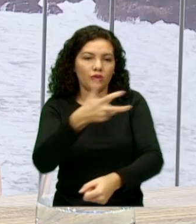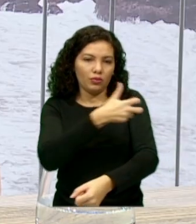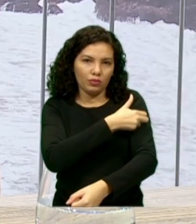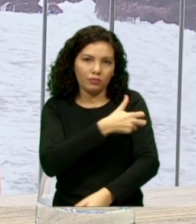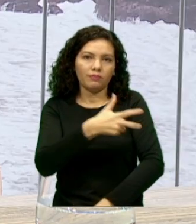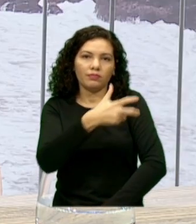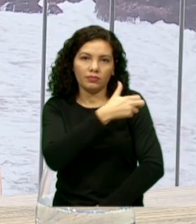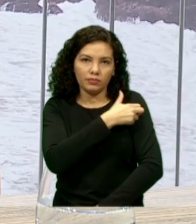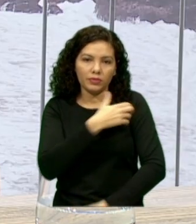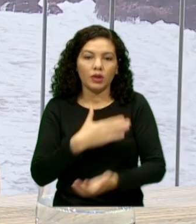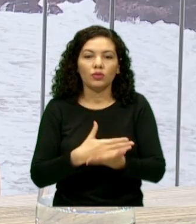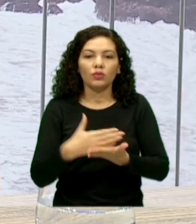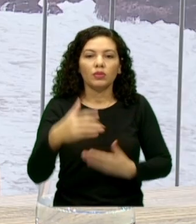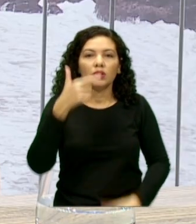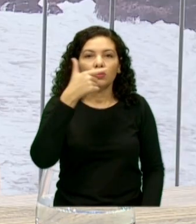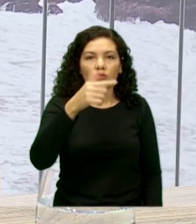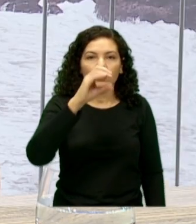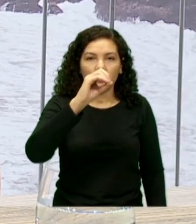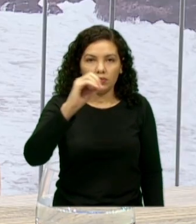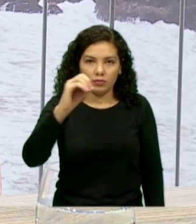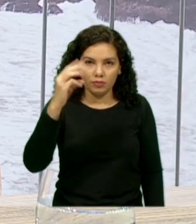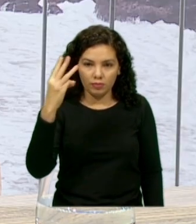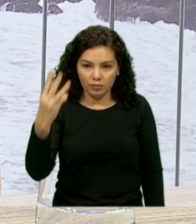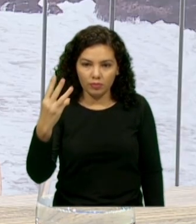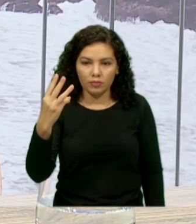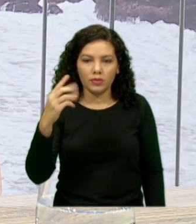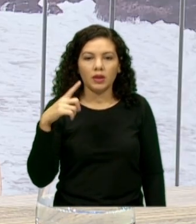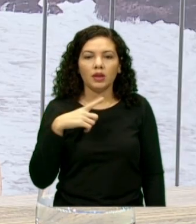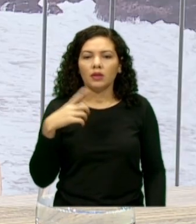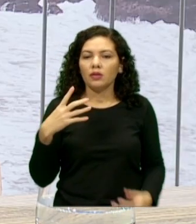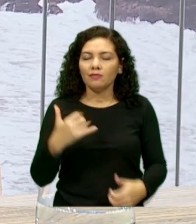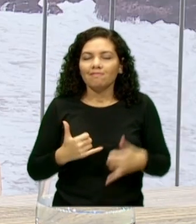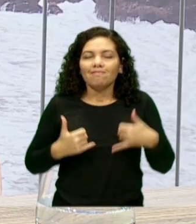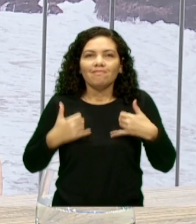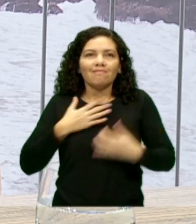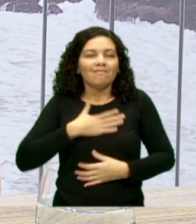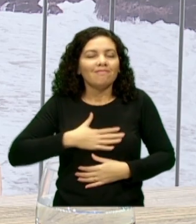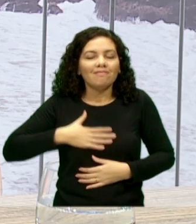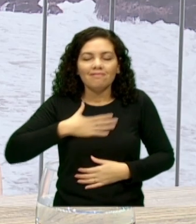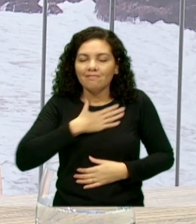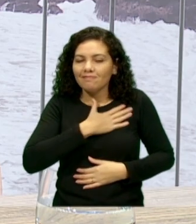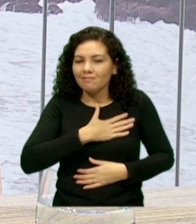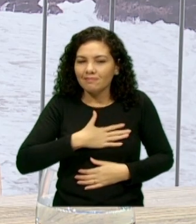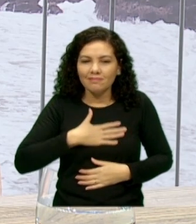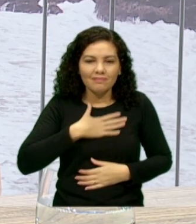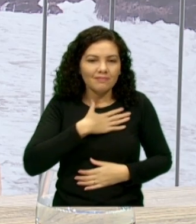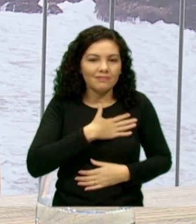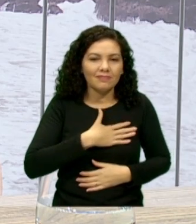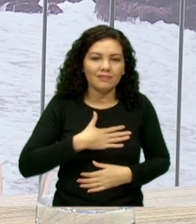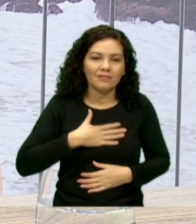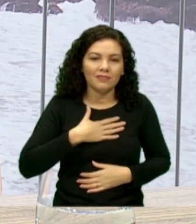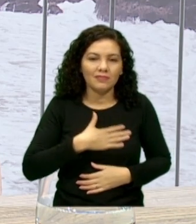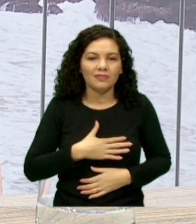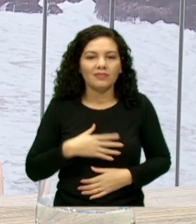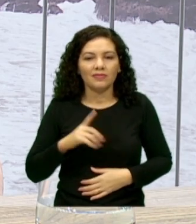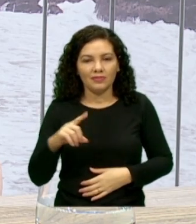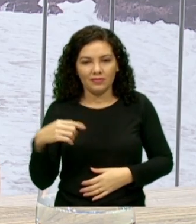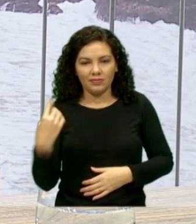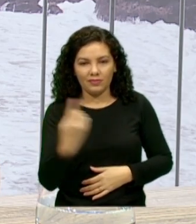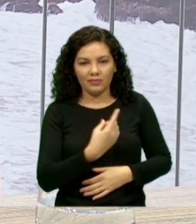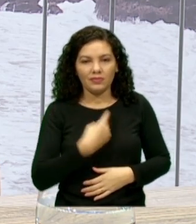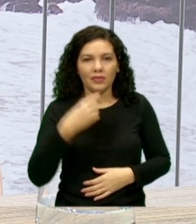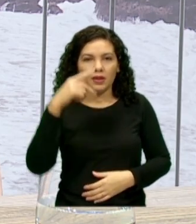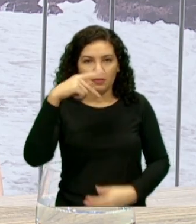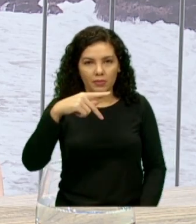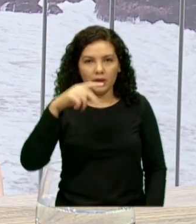em 2003. Eu tinha muito orgulho, mas muito orgulho, do nosso PNI,